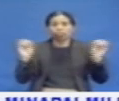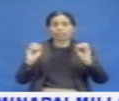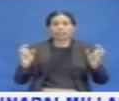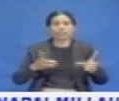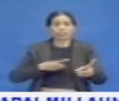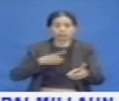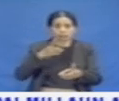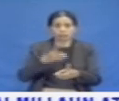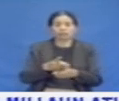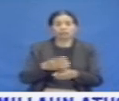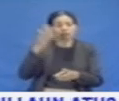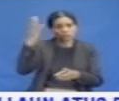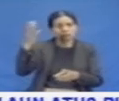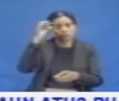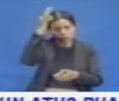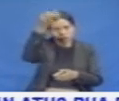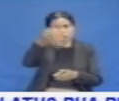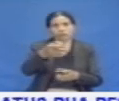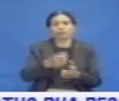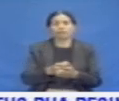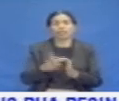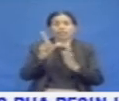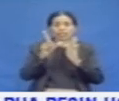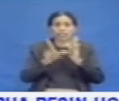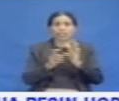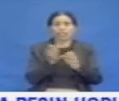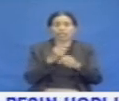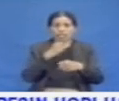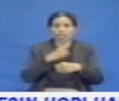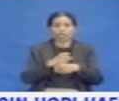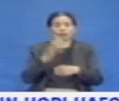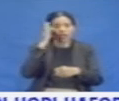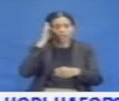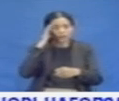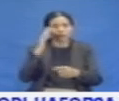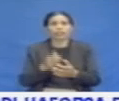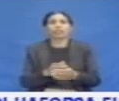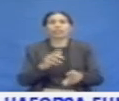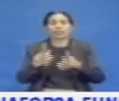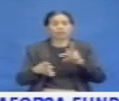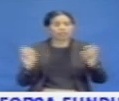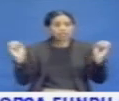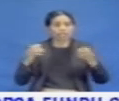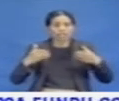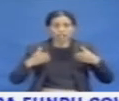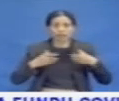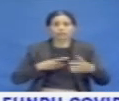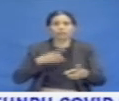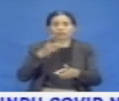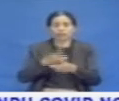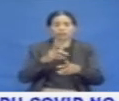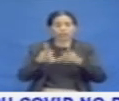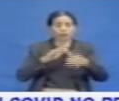e futuro. AZL cata que lei ne produz deita o pensamento ditadura. Bahneihan democracia, noba povo,